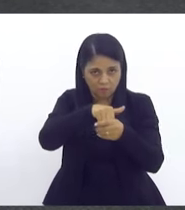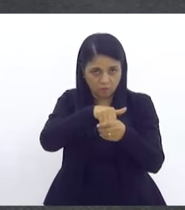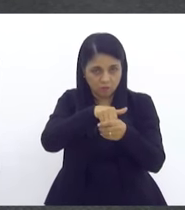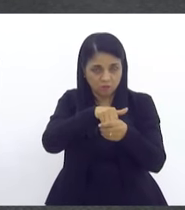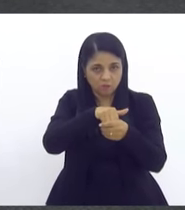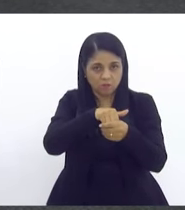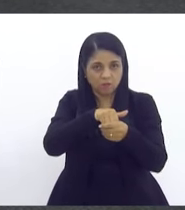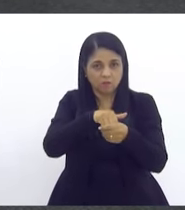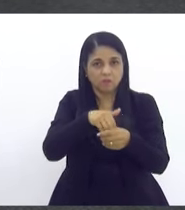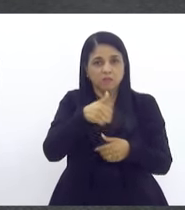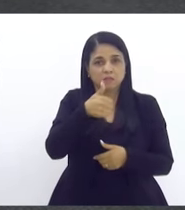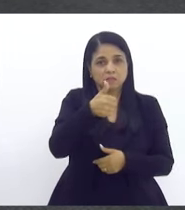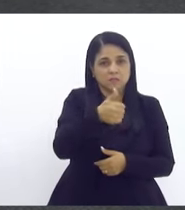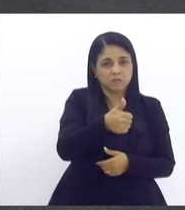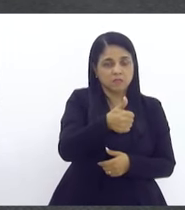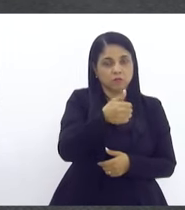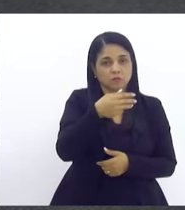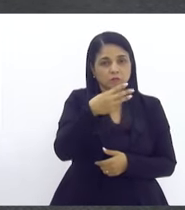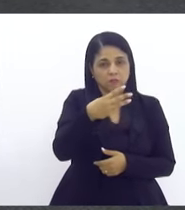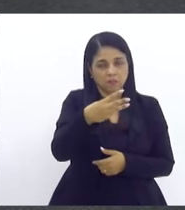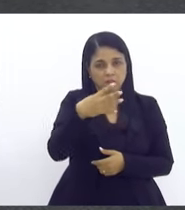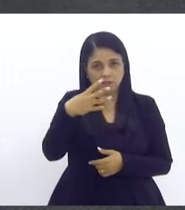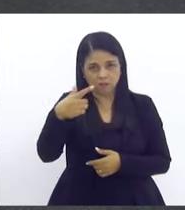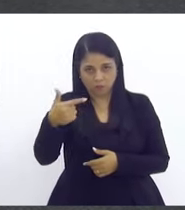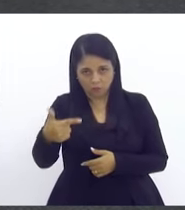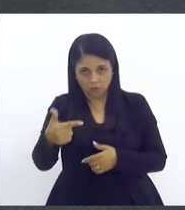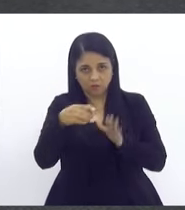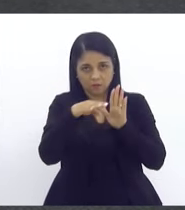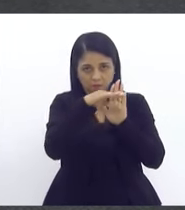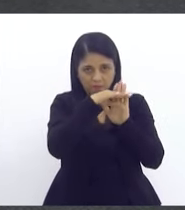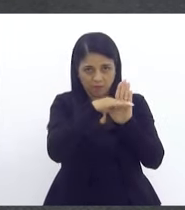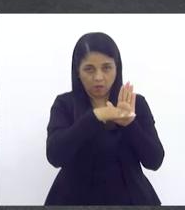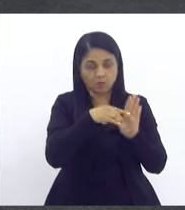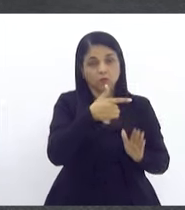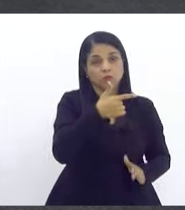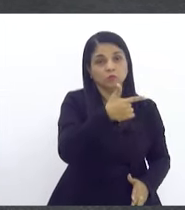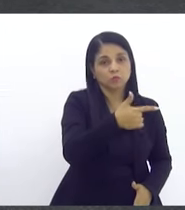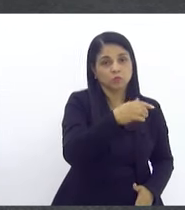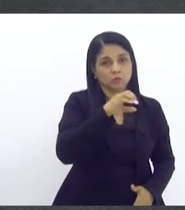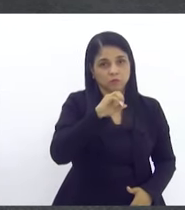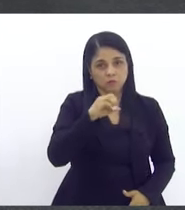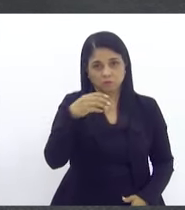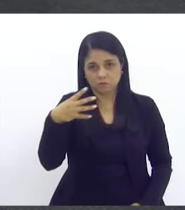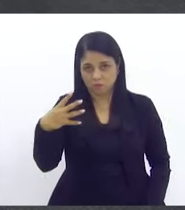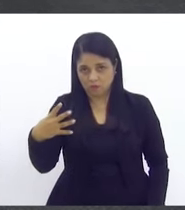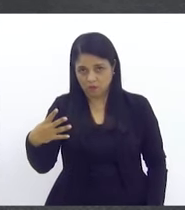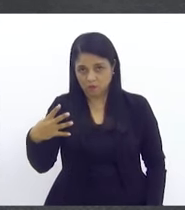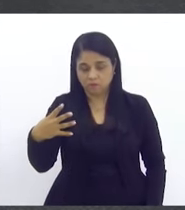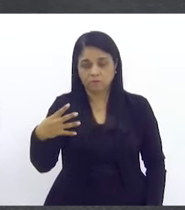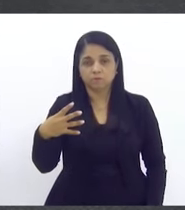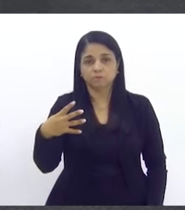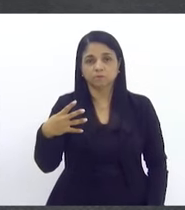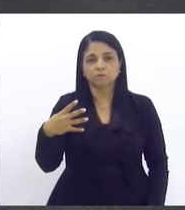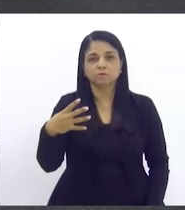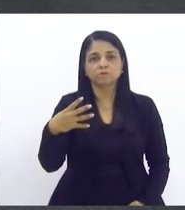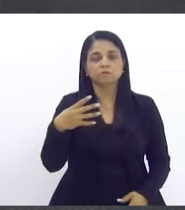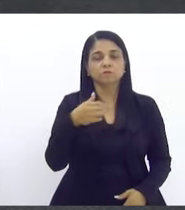no 132 da pauta, no 204,